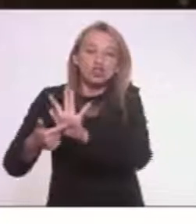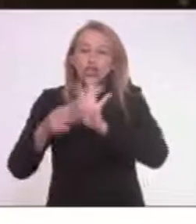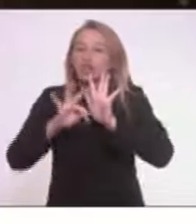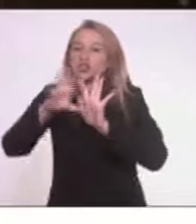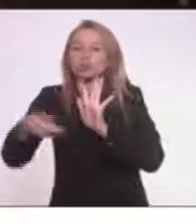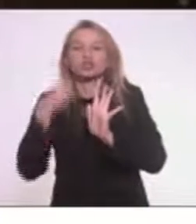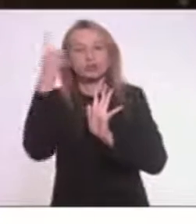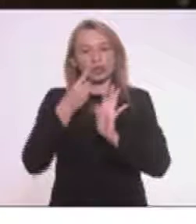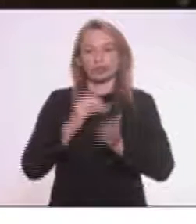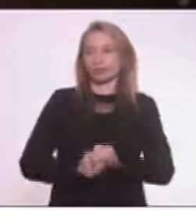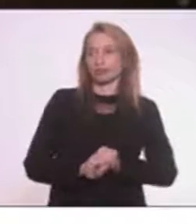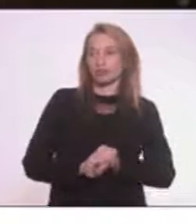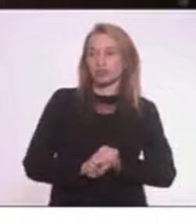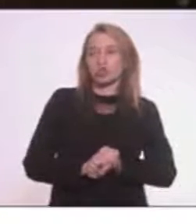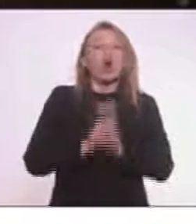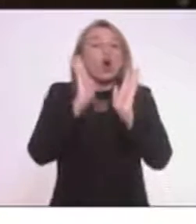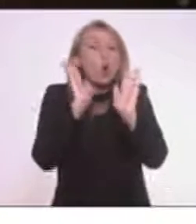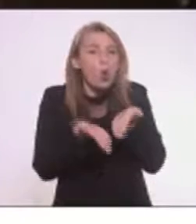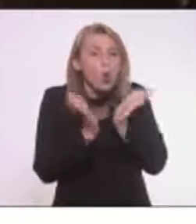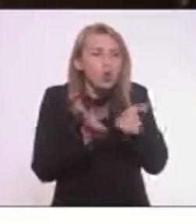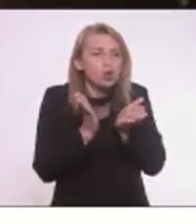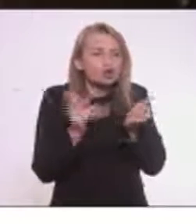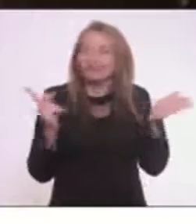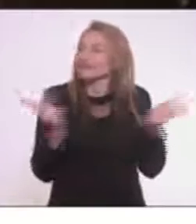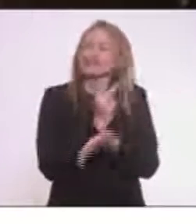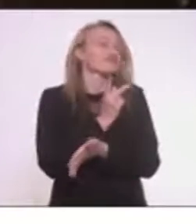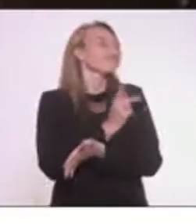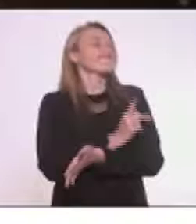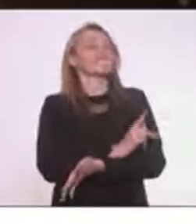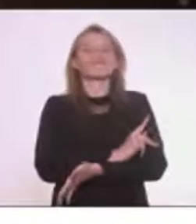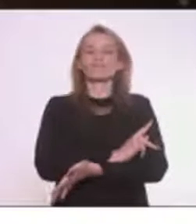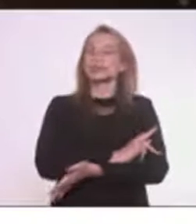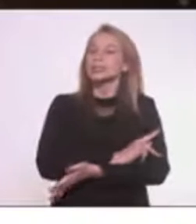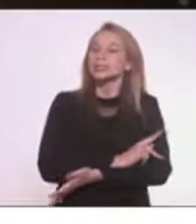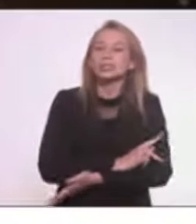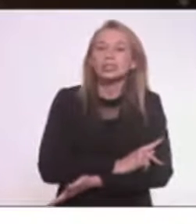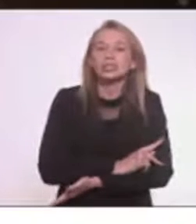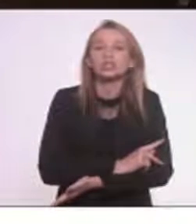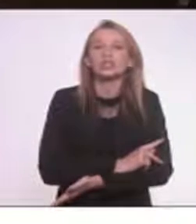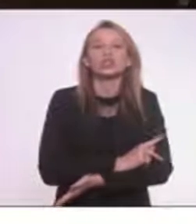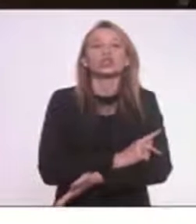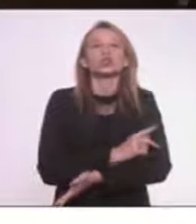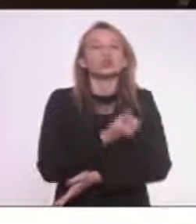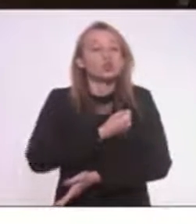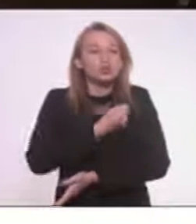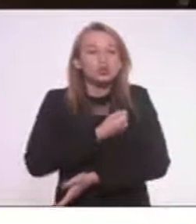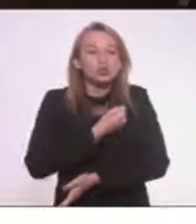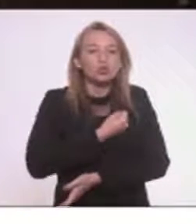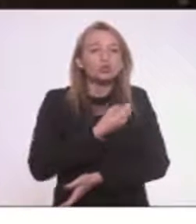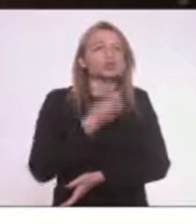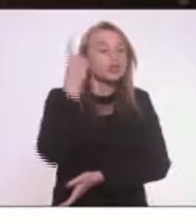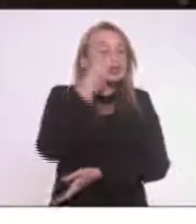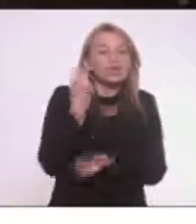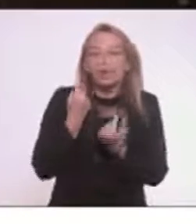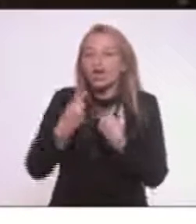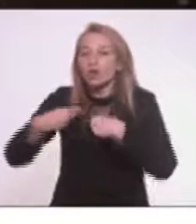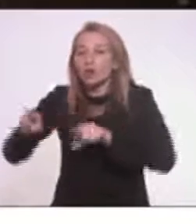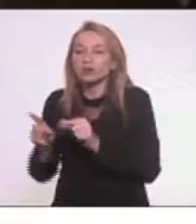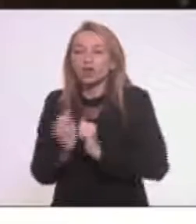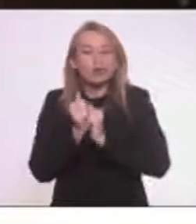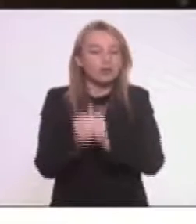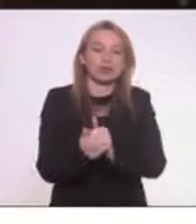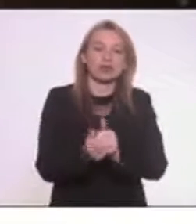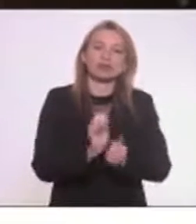deputados. Hoje isso não está acontecendo. Uma parcela dos deputados é contrário a esse